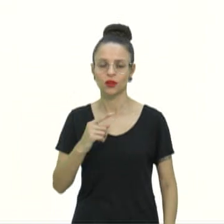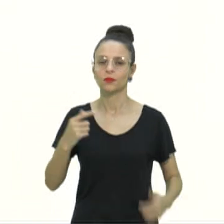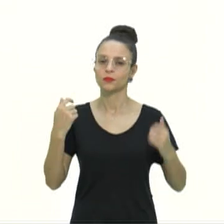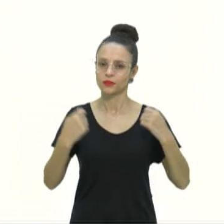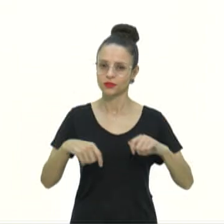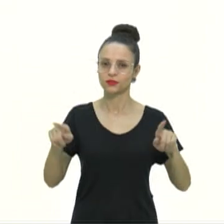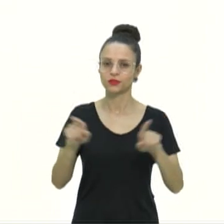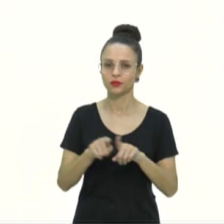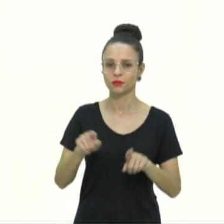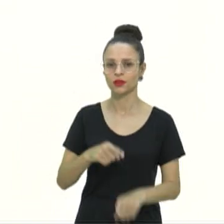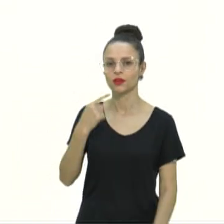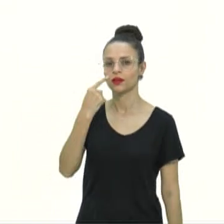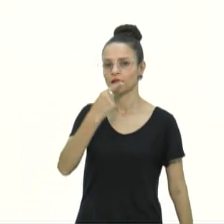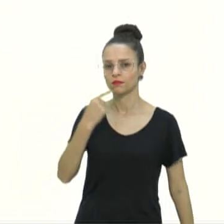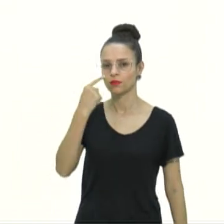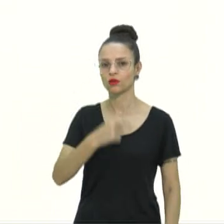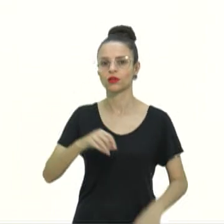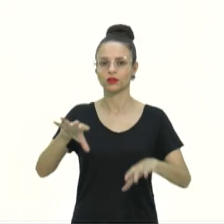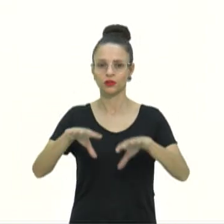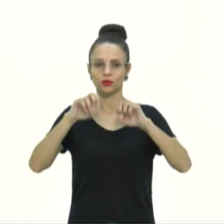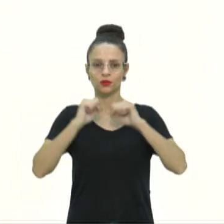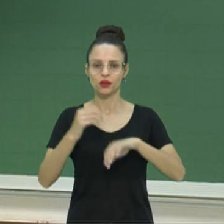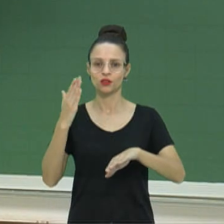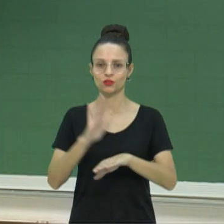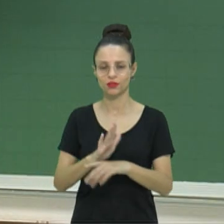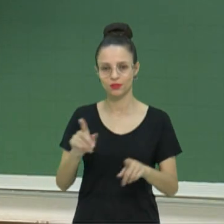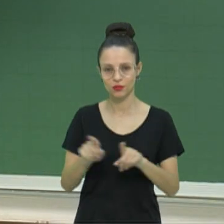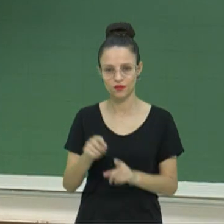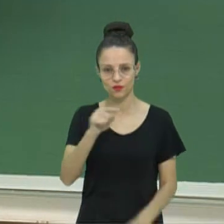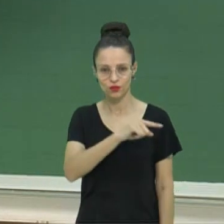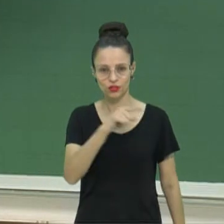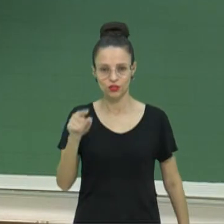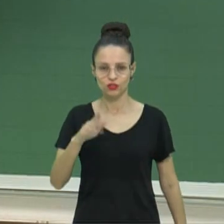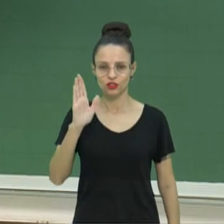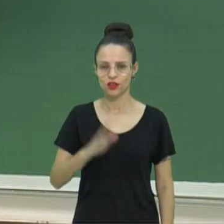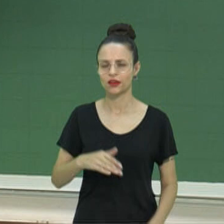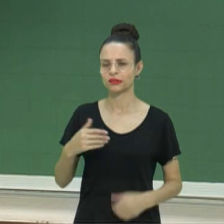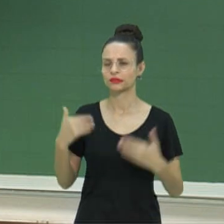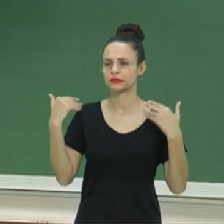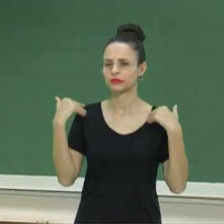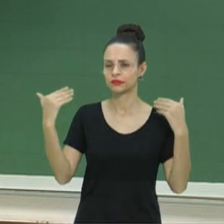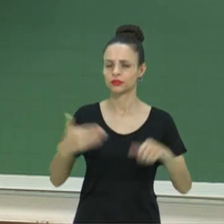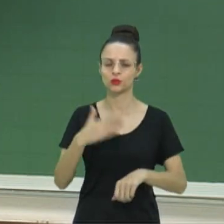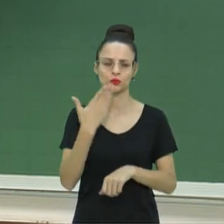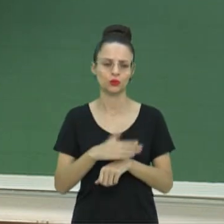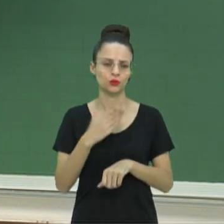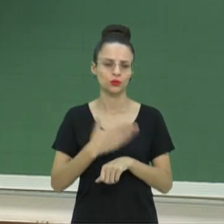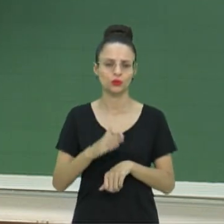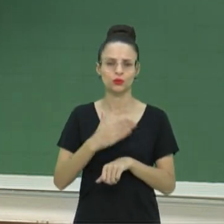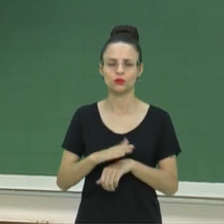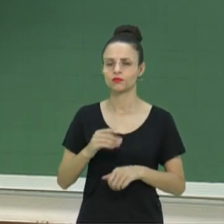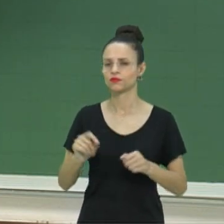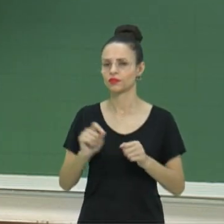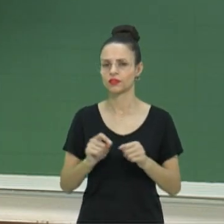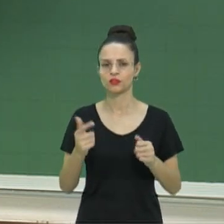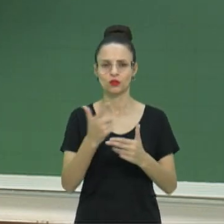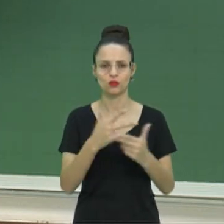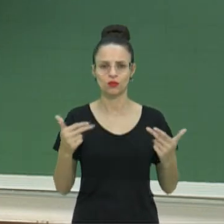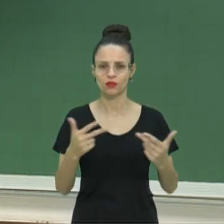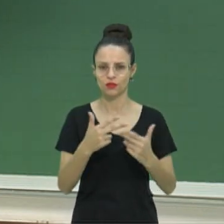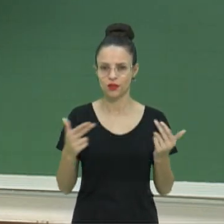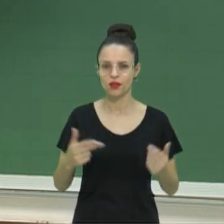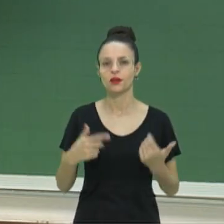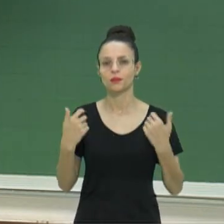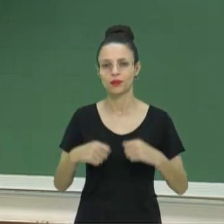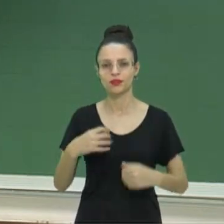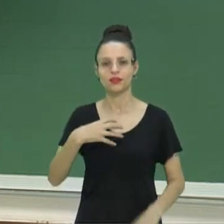caso, utilizamos a boca para ajudar, né? Quantas vezes aí você fazendo alguma atividade, jogando, fazendo qualquer outra situação, e acaba